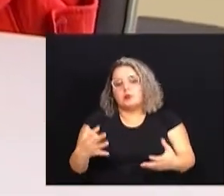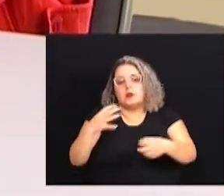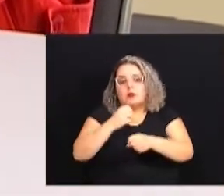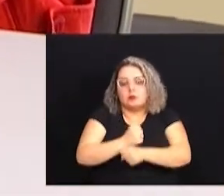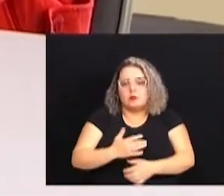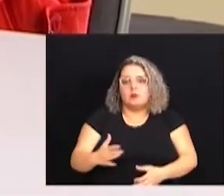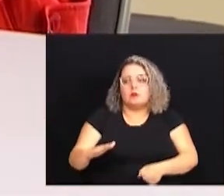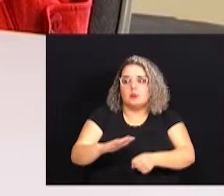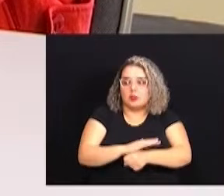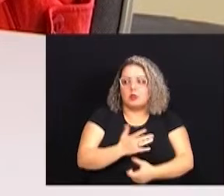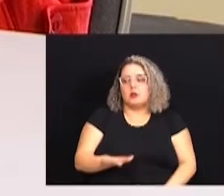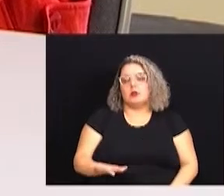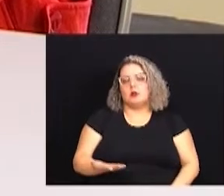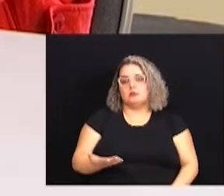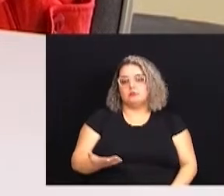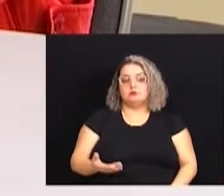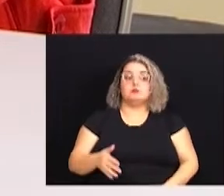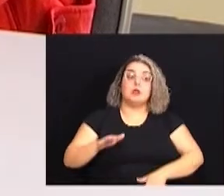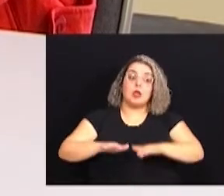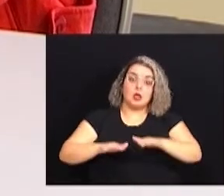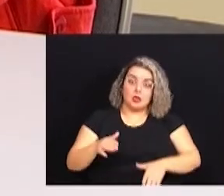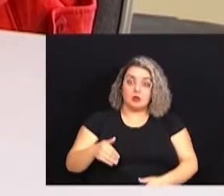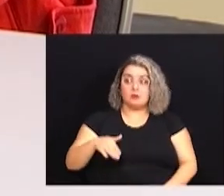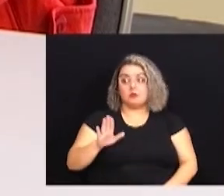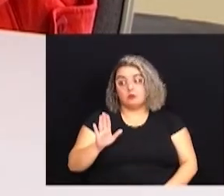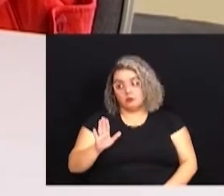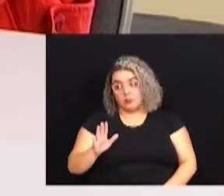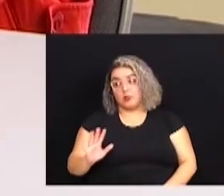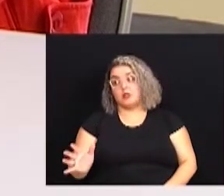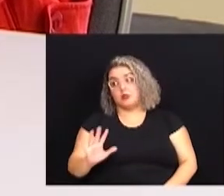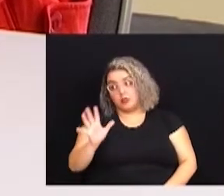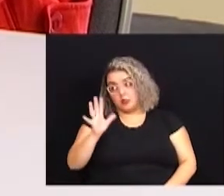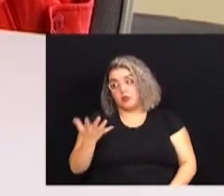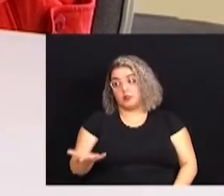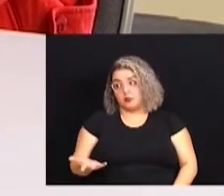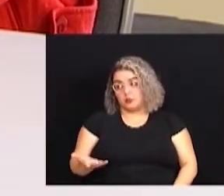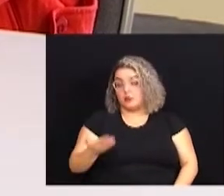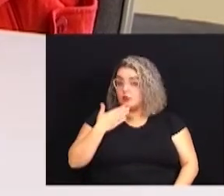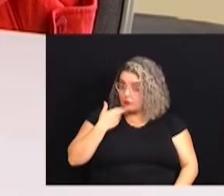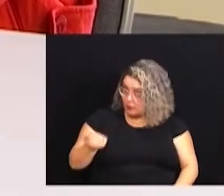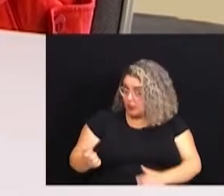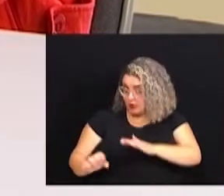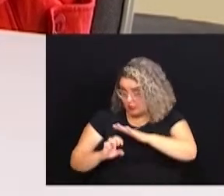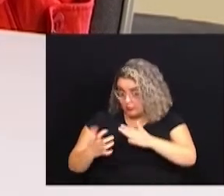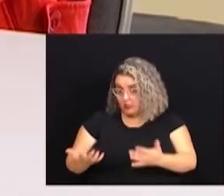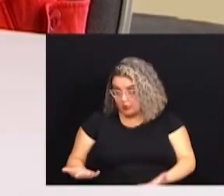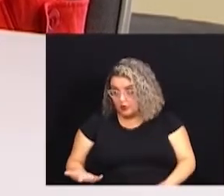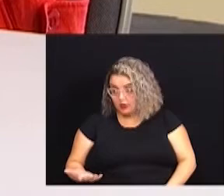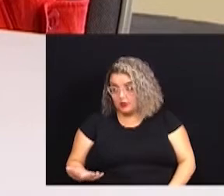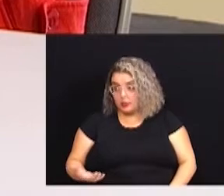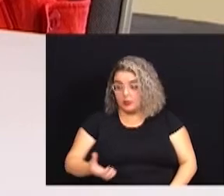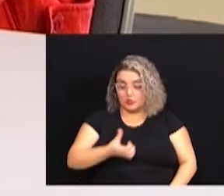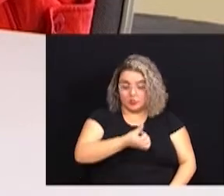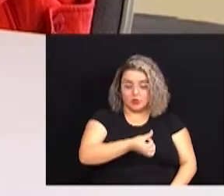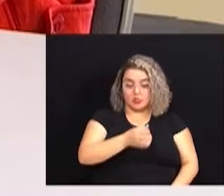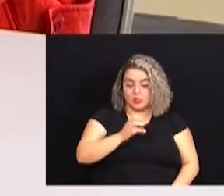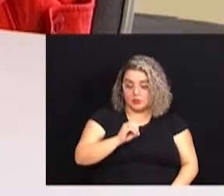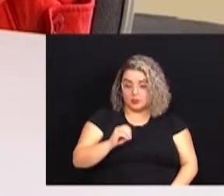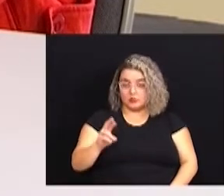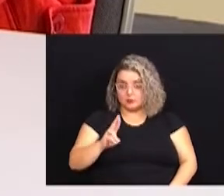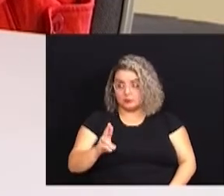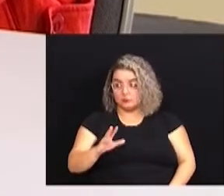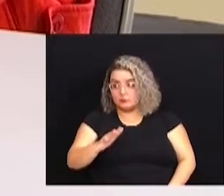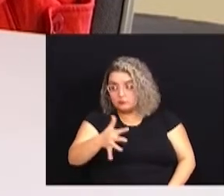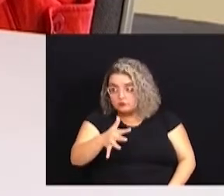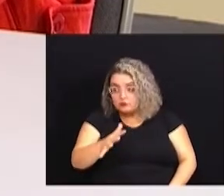maior do que é necessária para completar o álbum. Que acaba saindo mais de 600 mais reais, como caro, a gente comentou, e melhor para a empresa. Esses 600